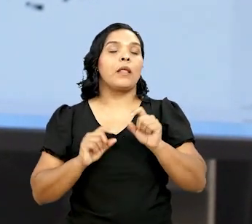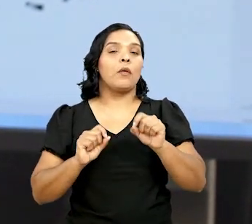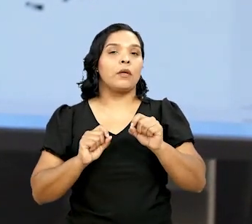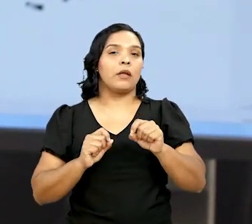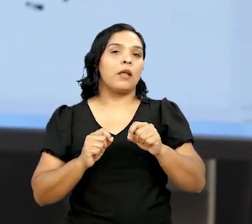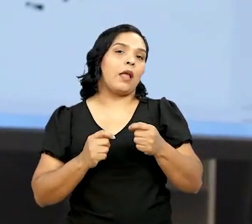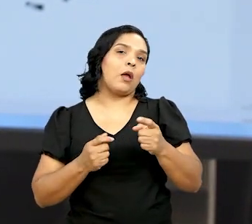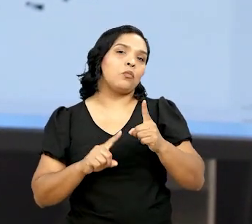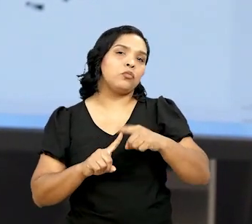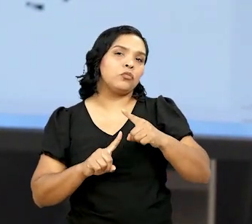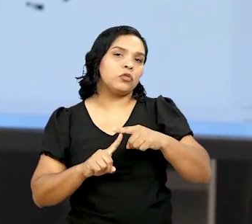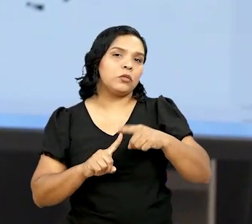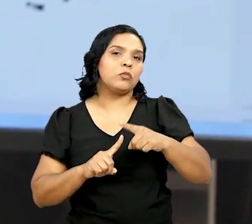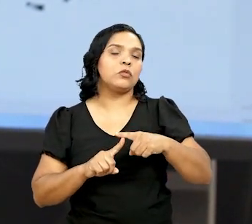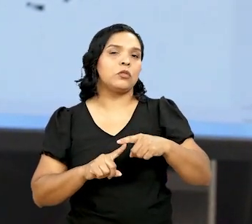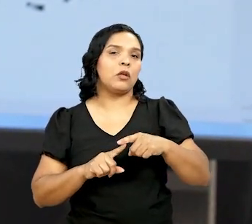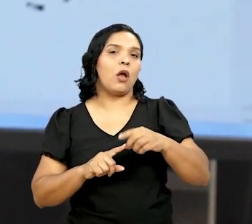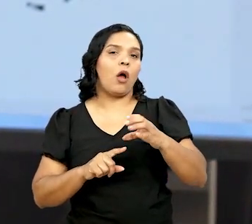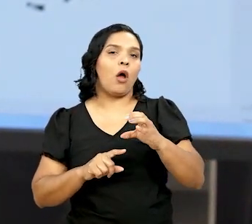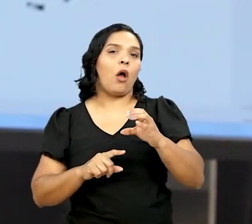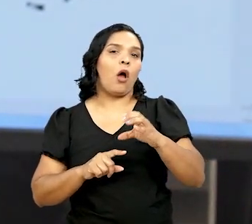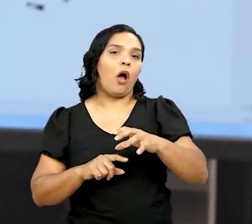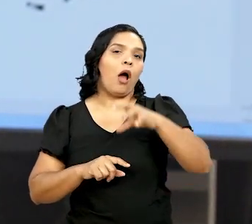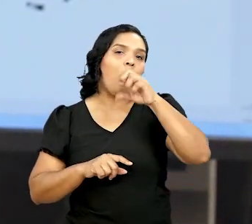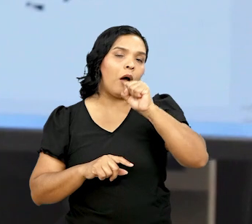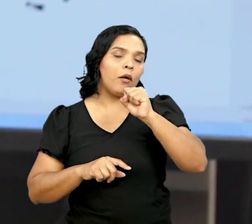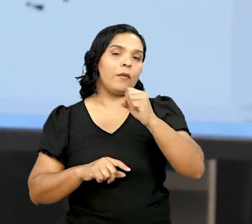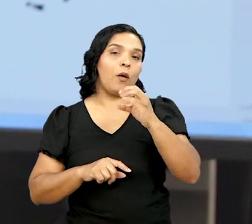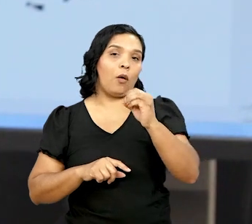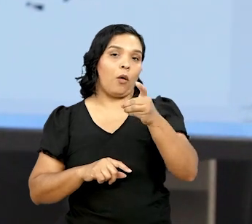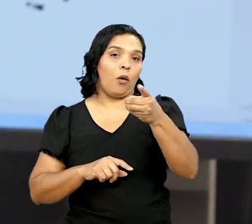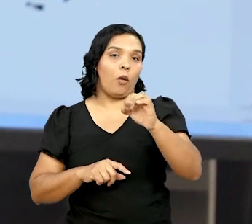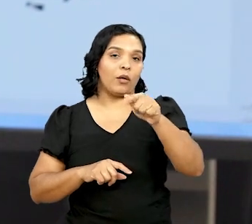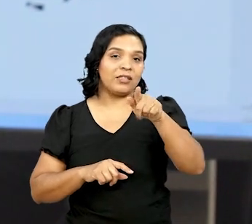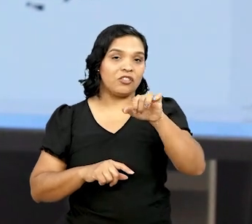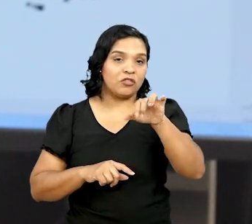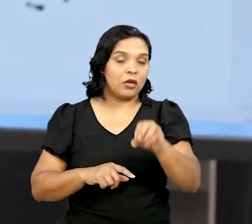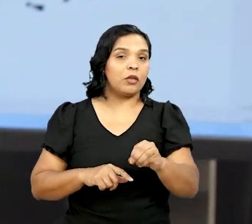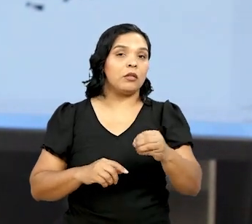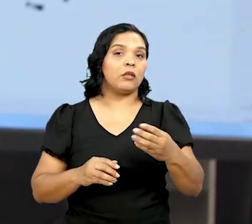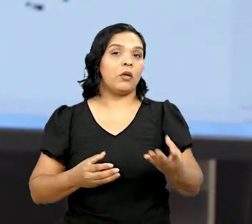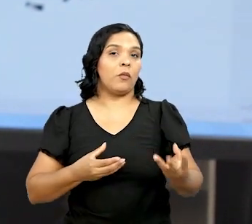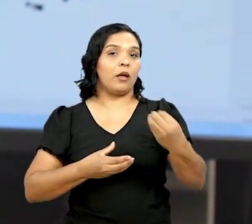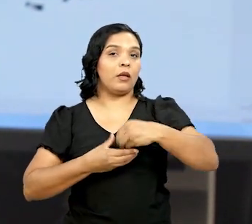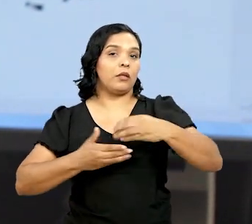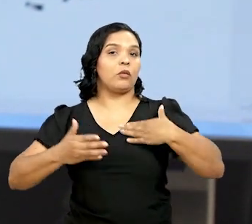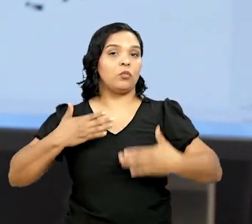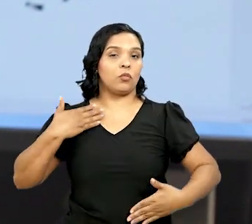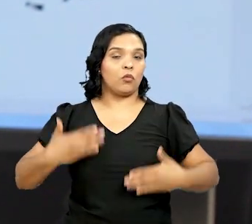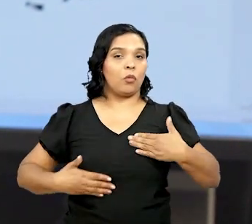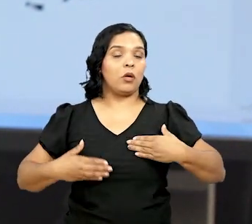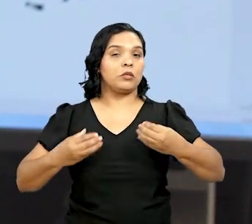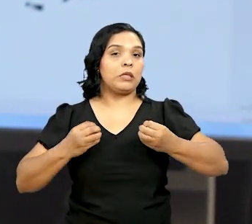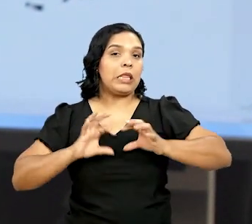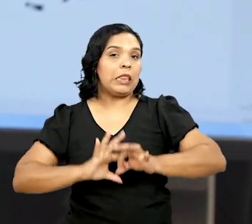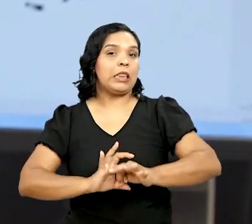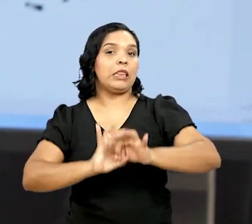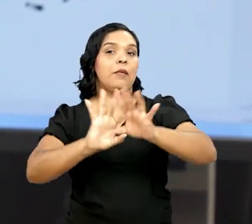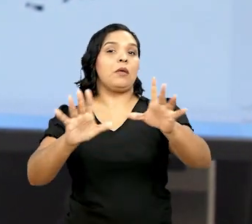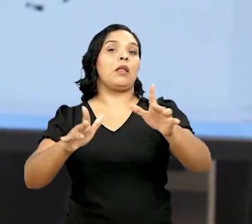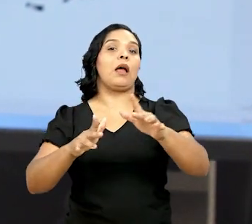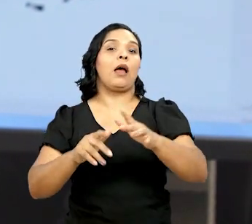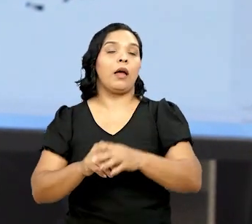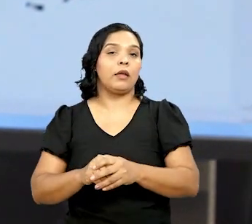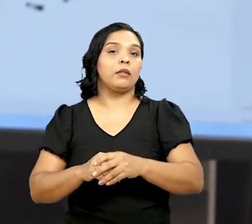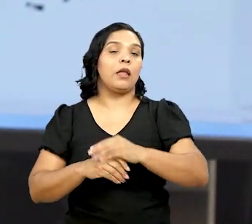de hidrogênio, ele é uma espécie reativa de oxigênio. E o que acontece é que, quando ele está no nosso corpo, ele pode liberar aí